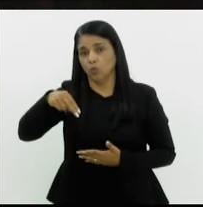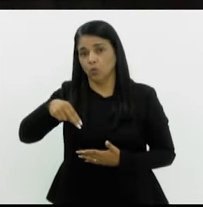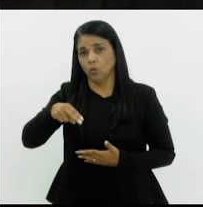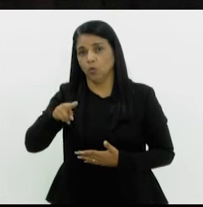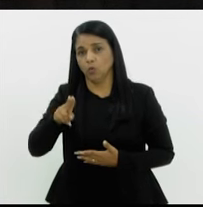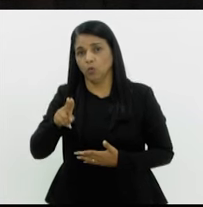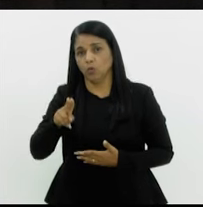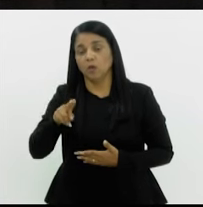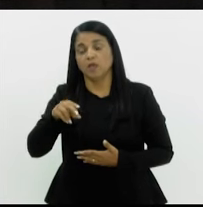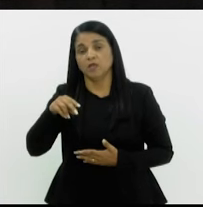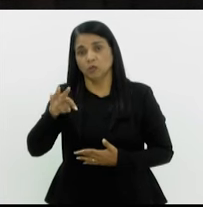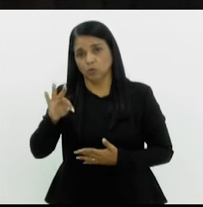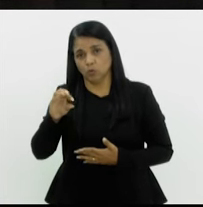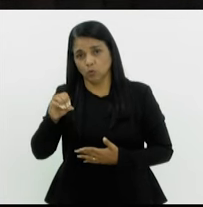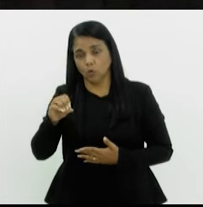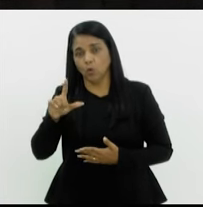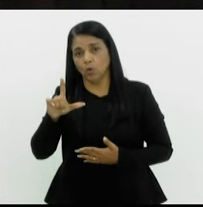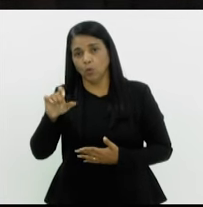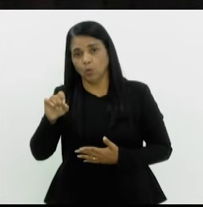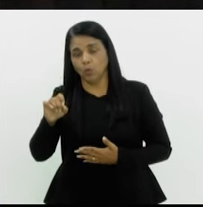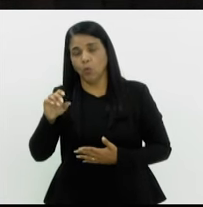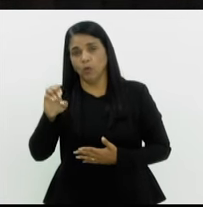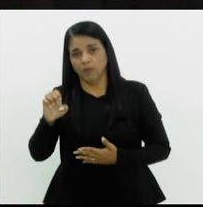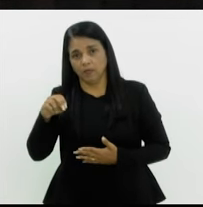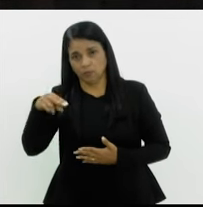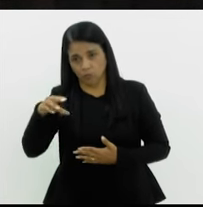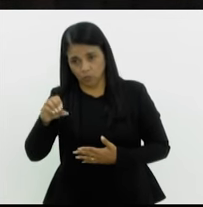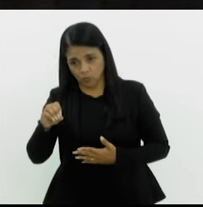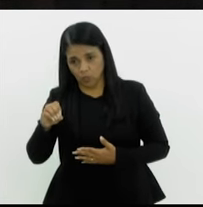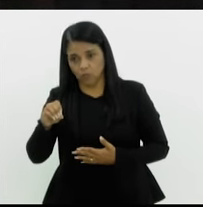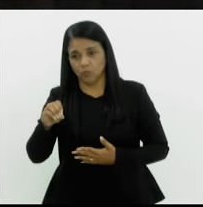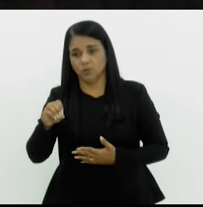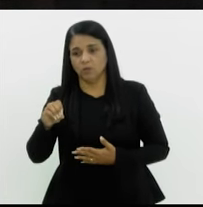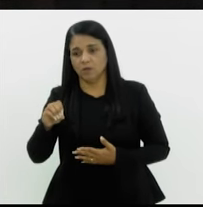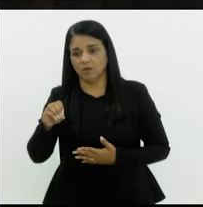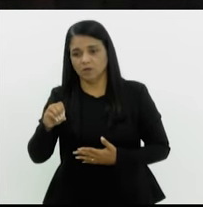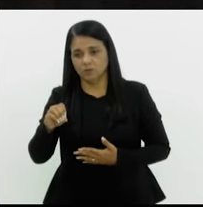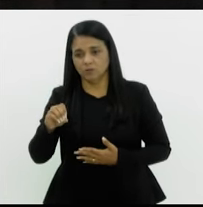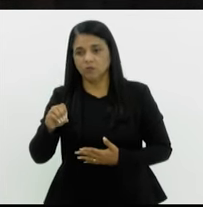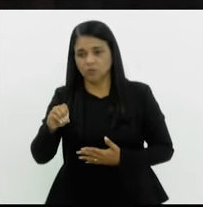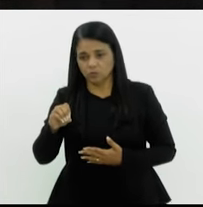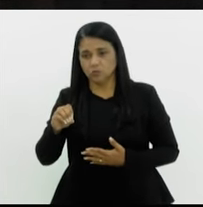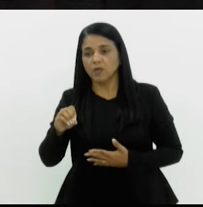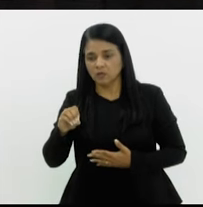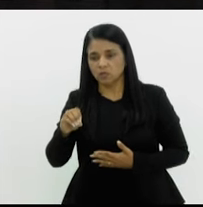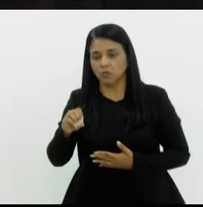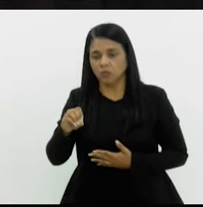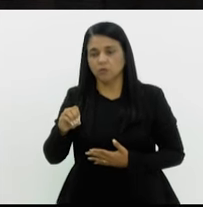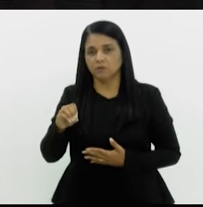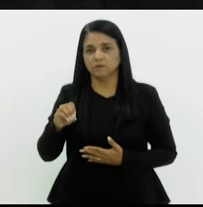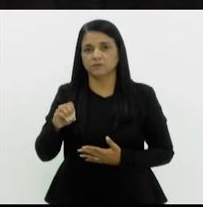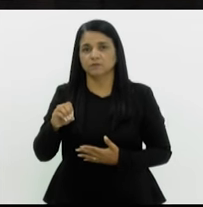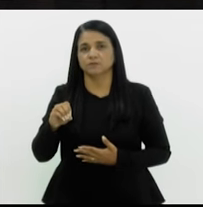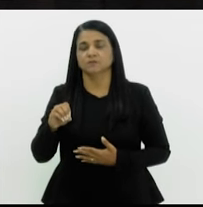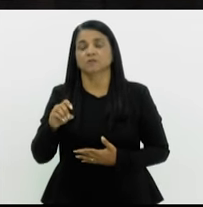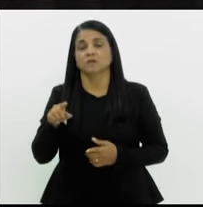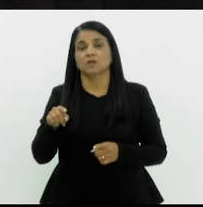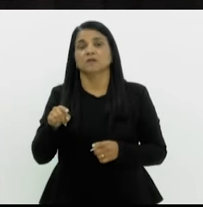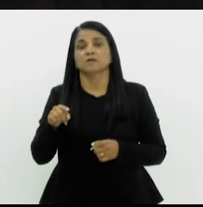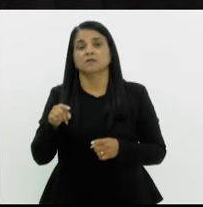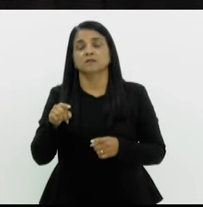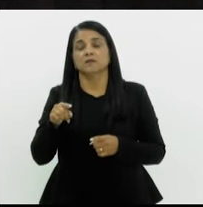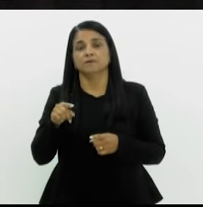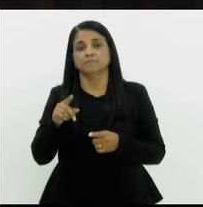o tolueno é um hidrocarboneto derivado da